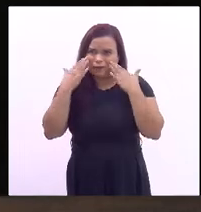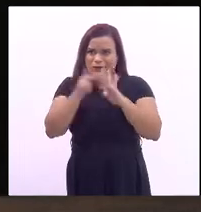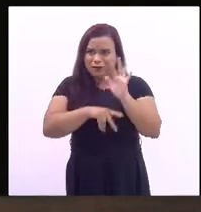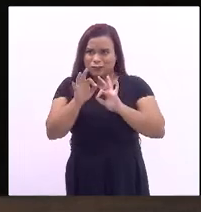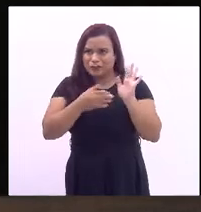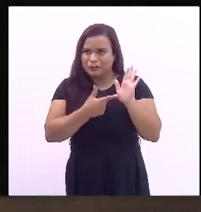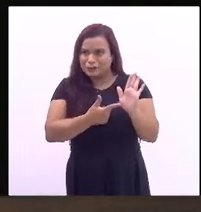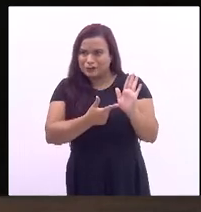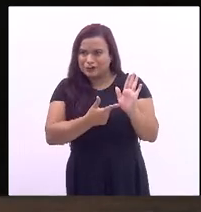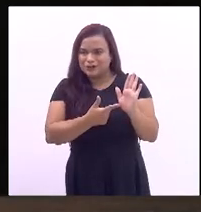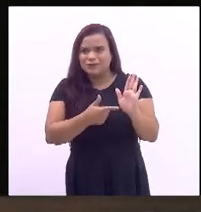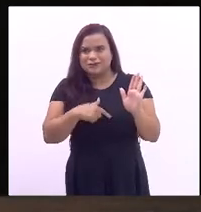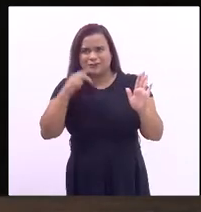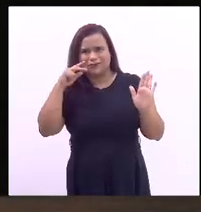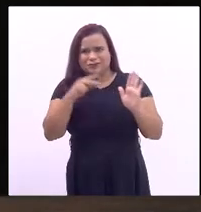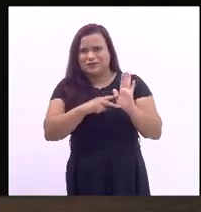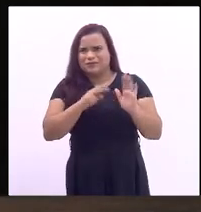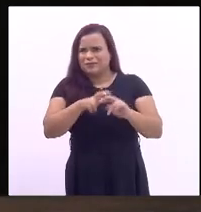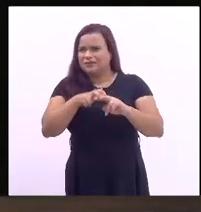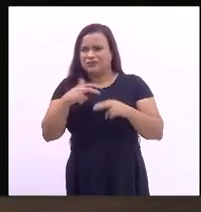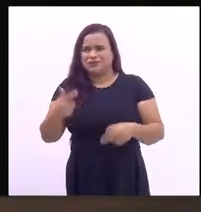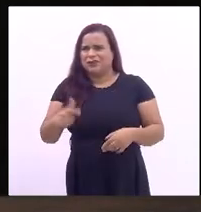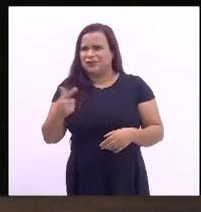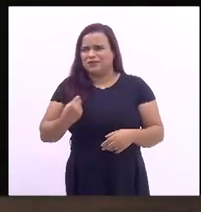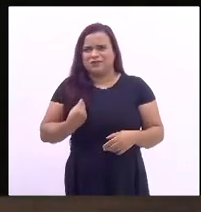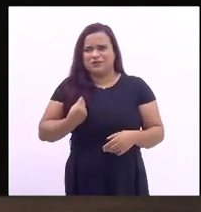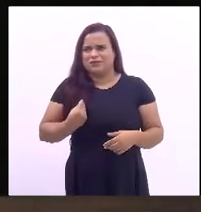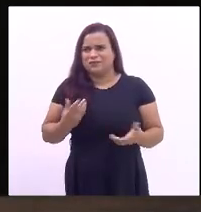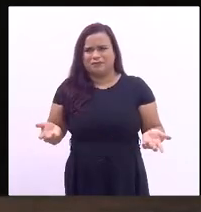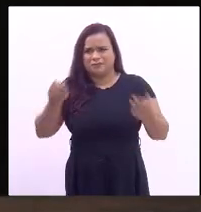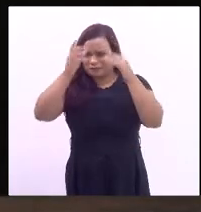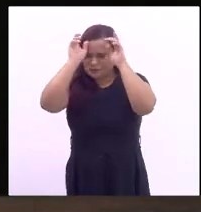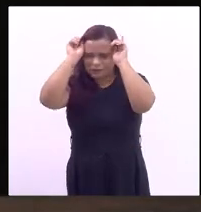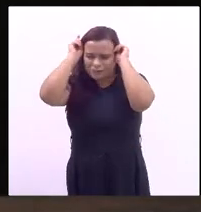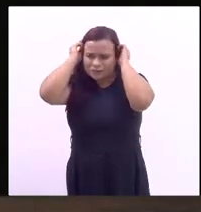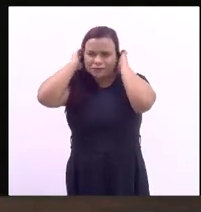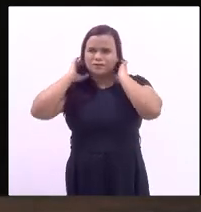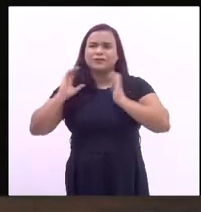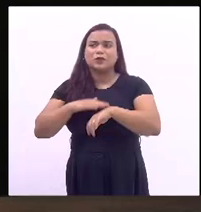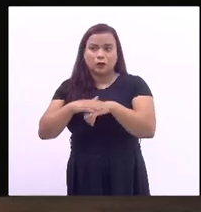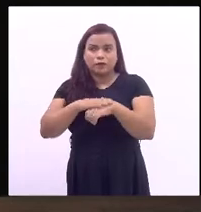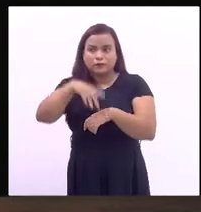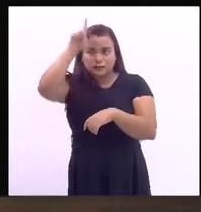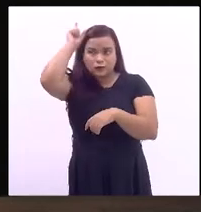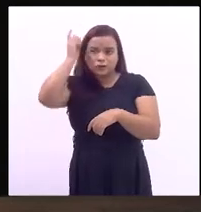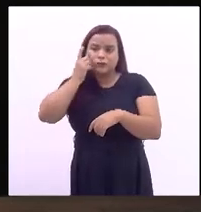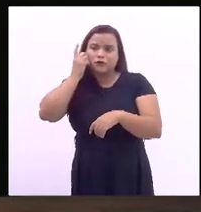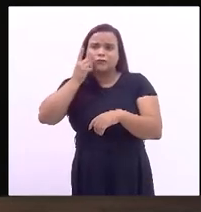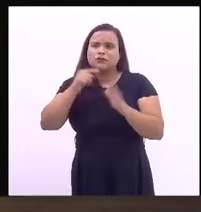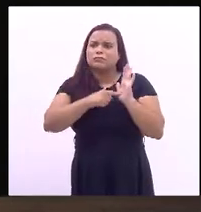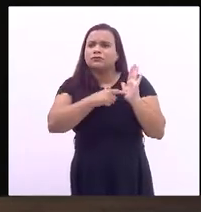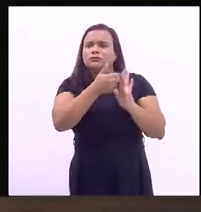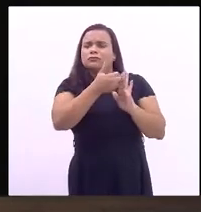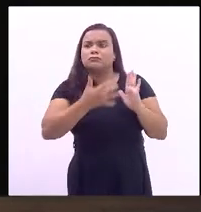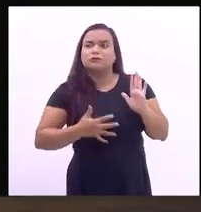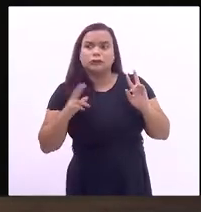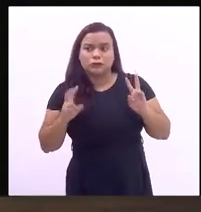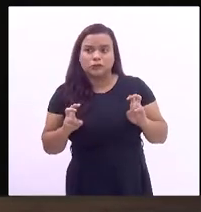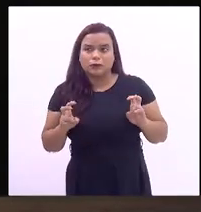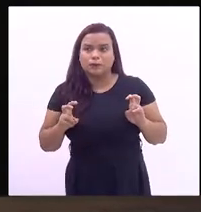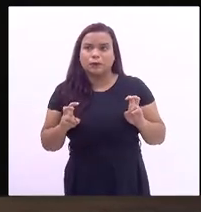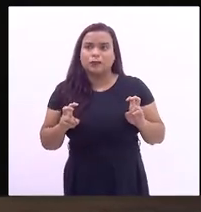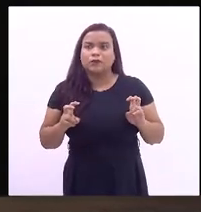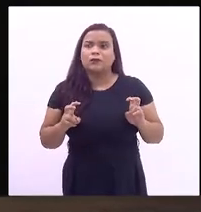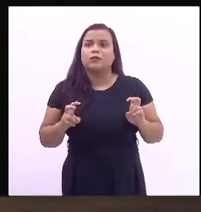que não entendimento não tem razão de ser e tava conversando Deputado dos Paulo e quando se tratar de uma